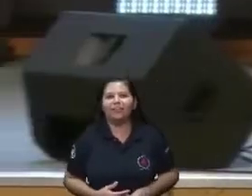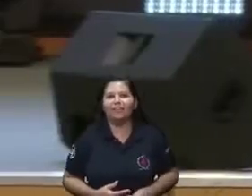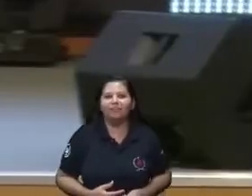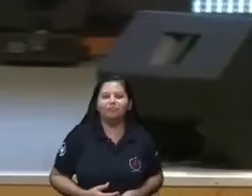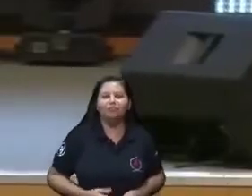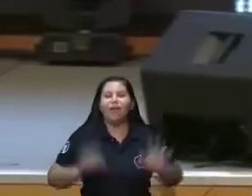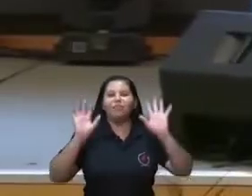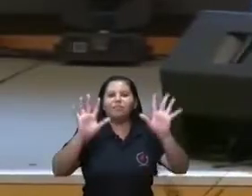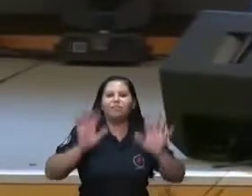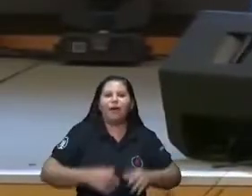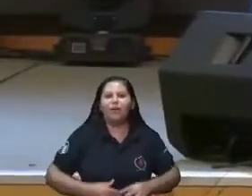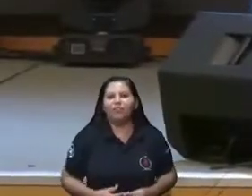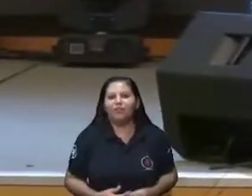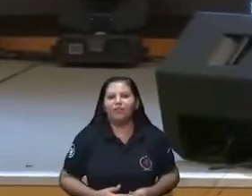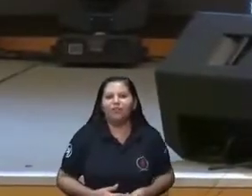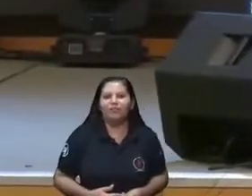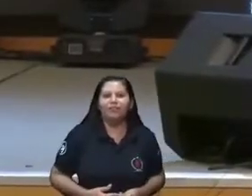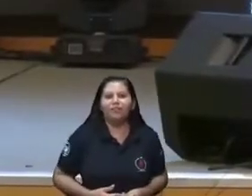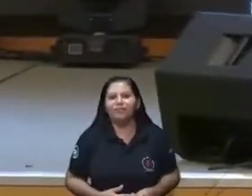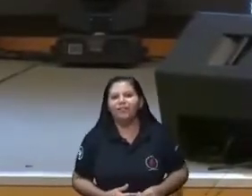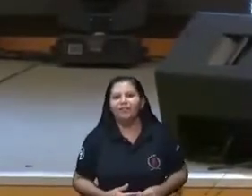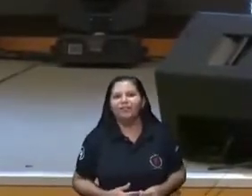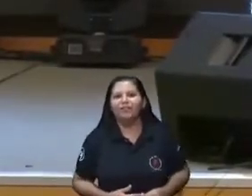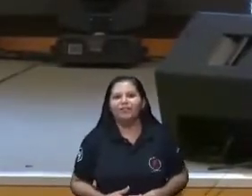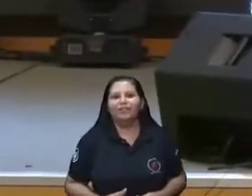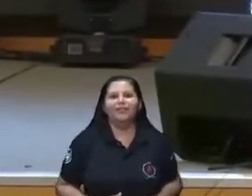Pais limitados,